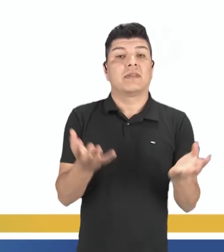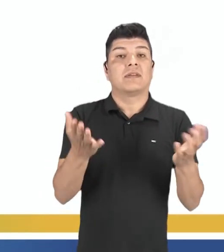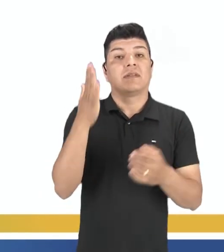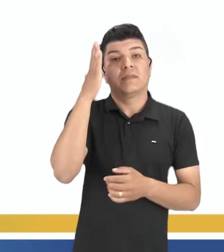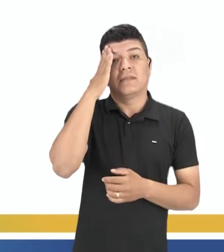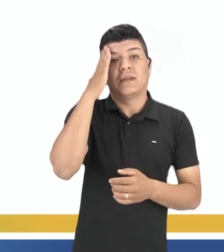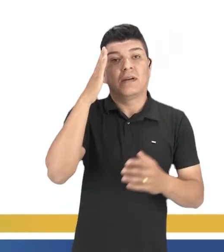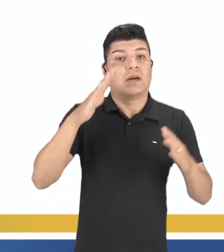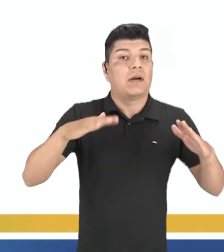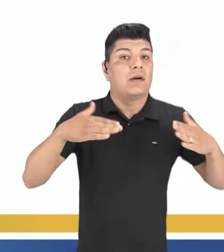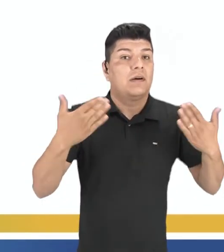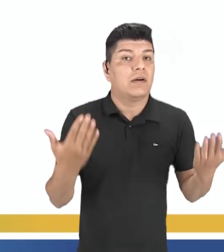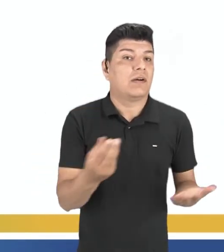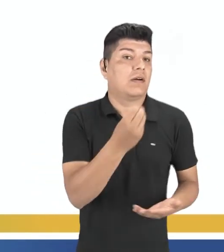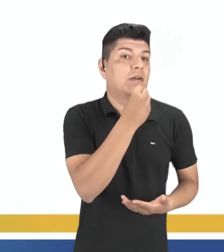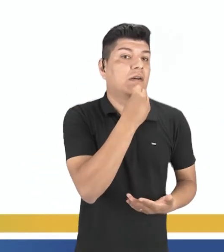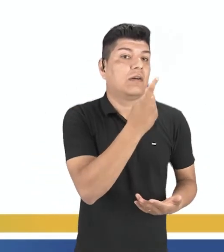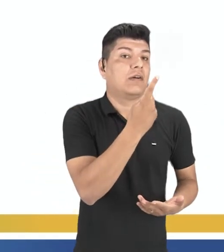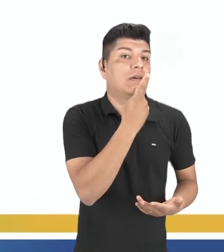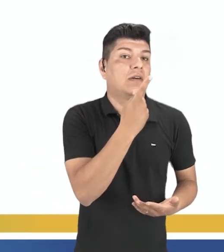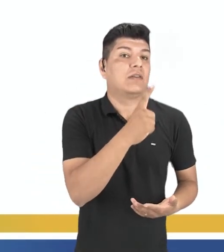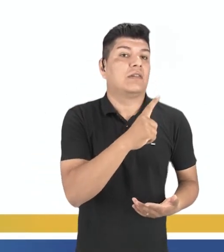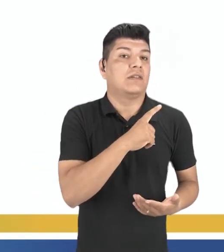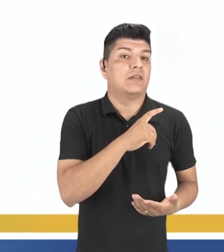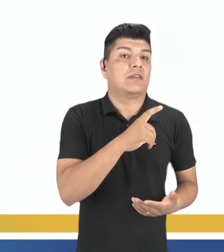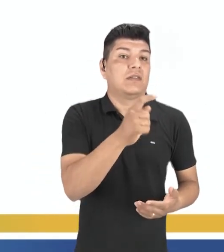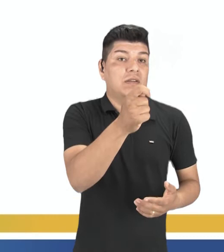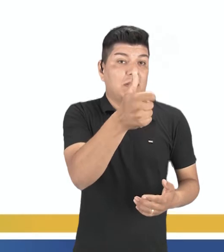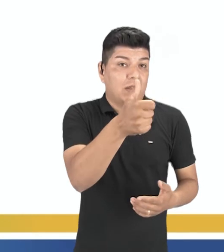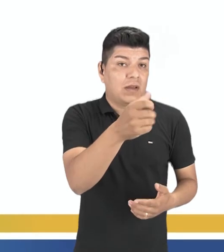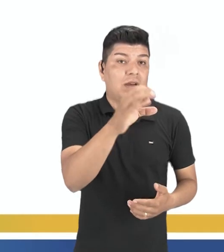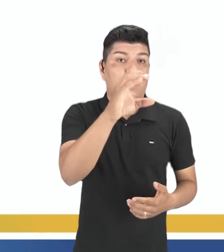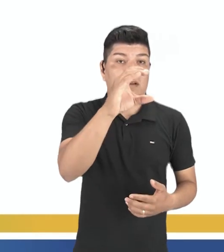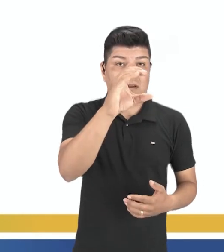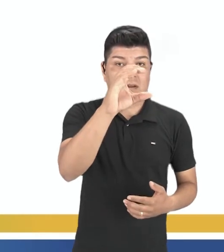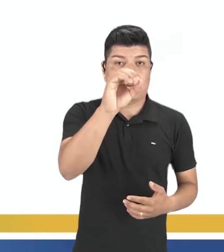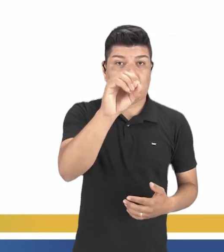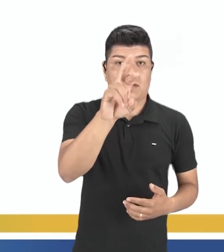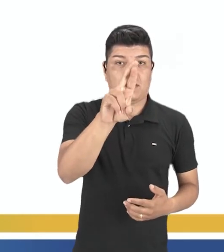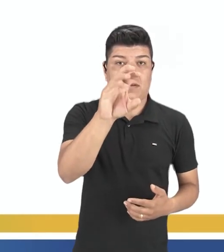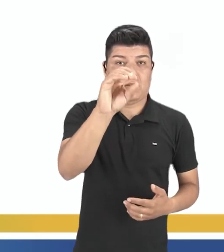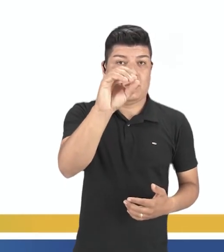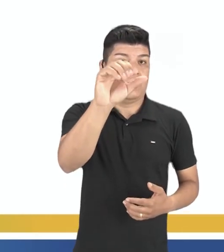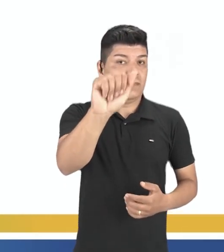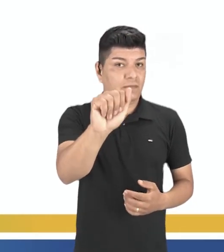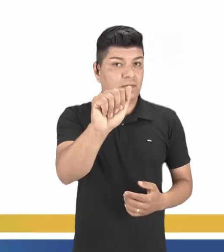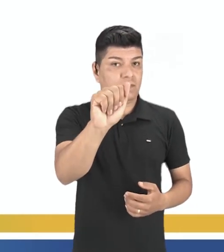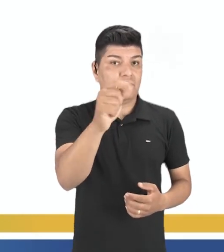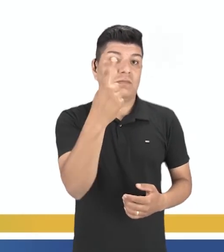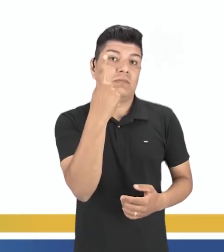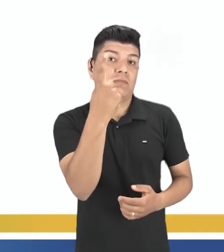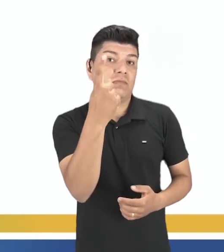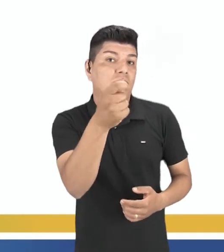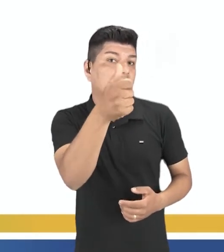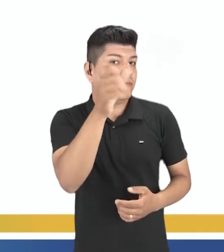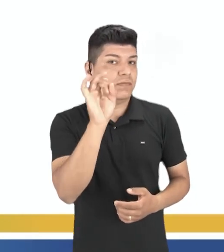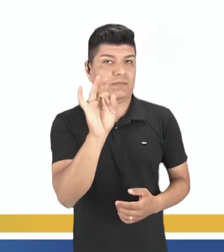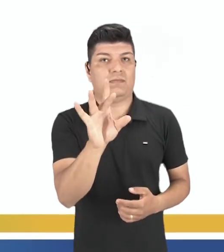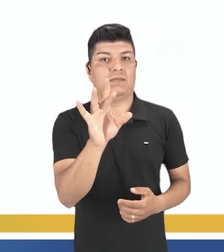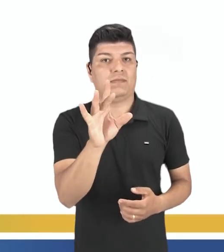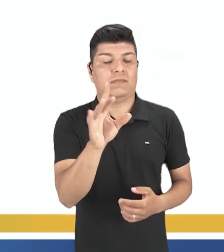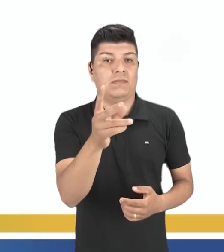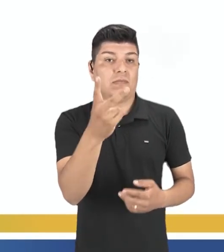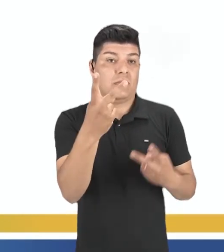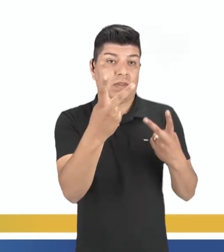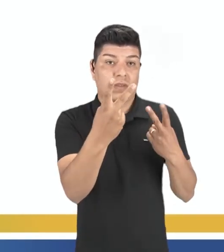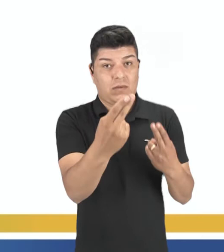saber qual é a probabilidade de ocorrer coroa em uma só moeda, né? Então eu joguei as duas, ambas podem dar cara